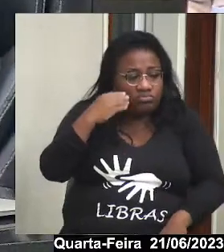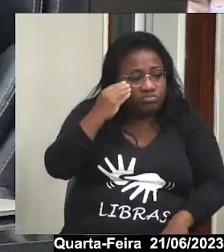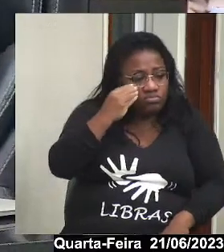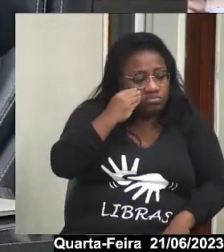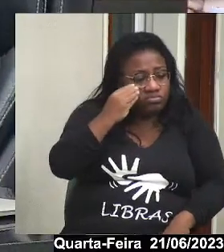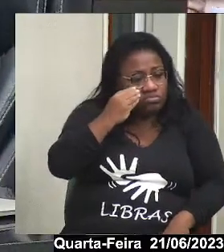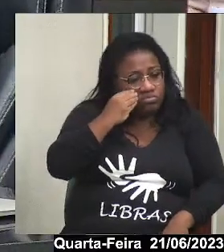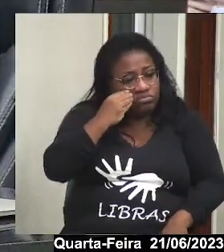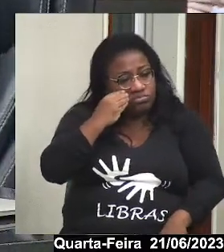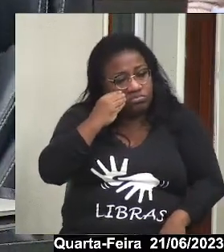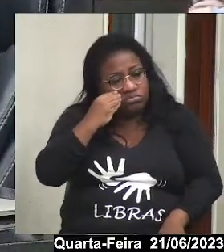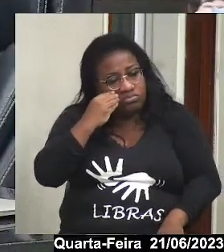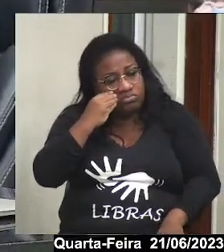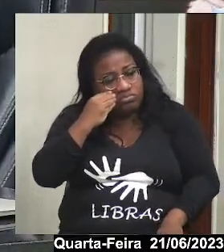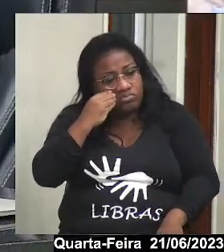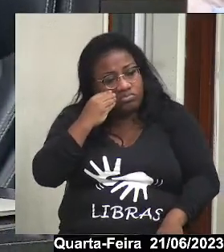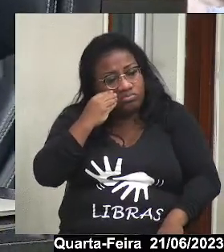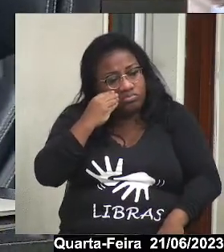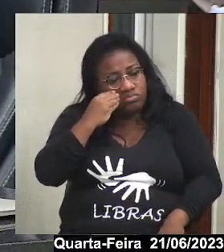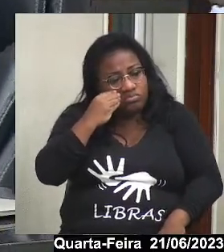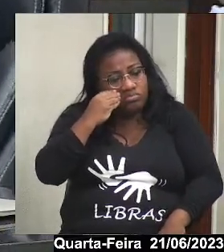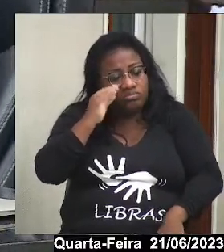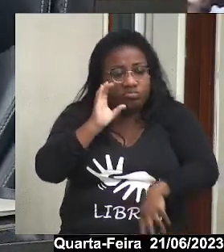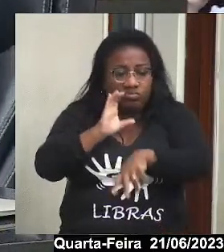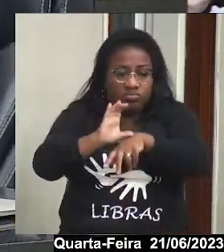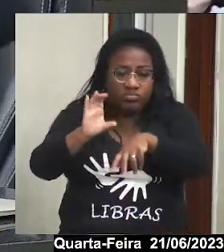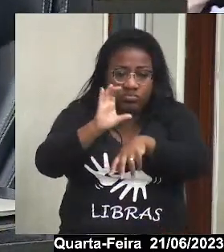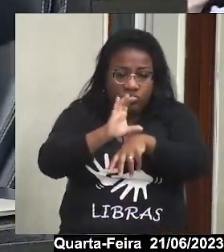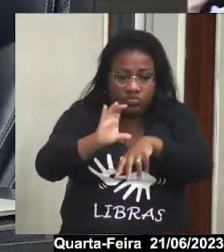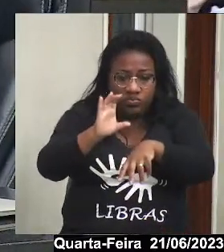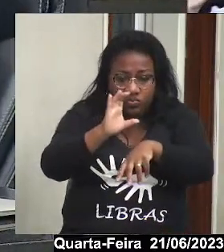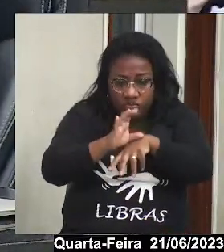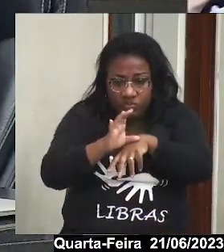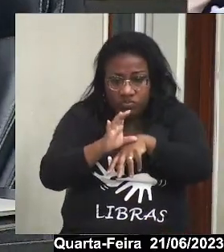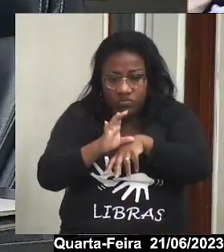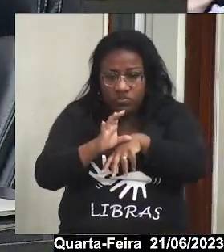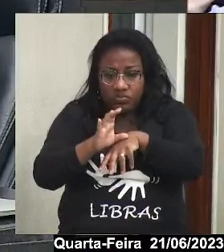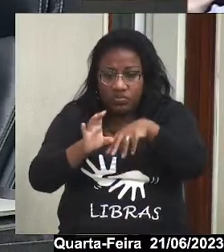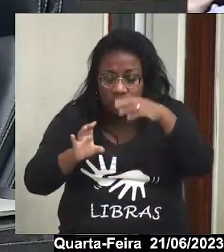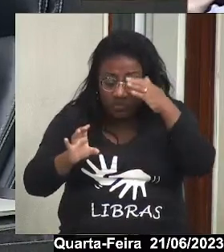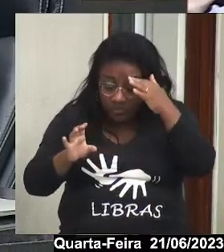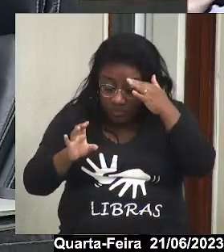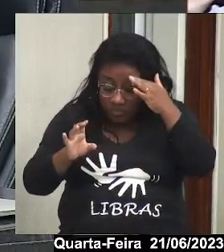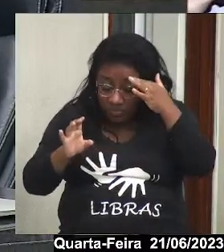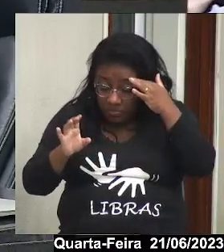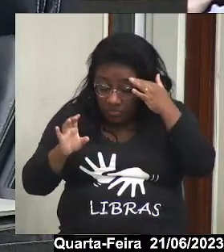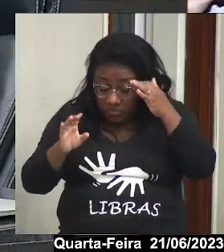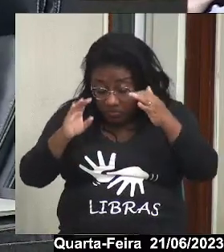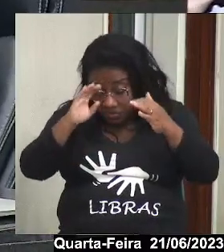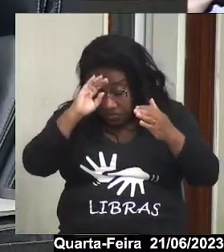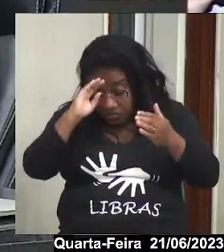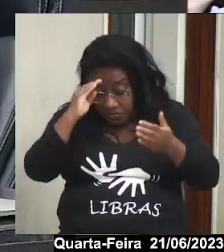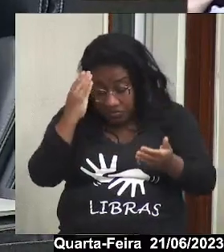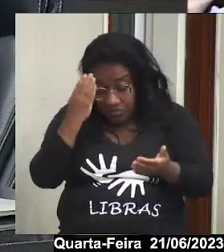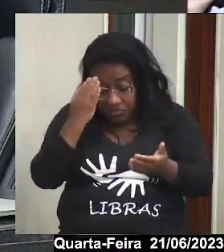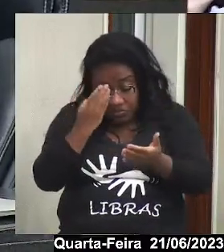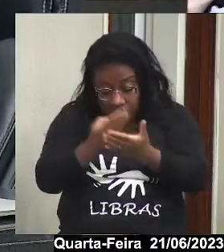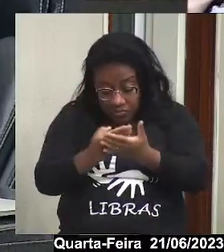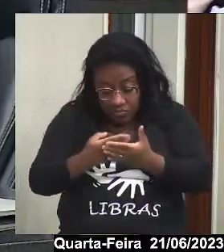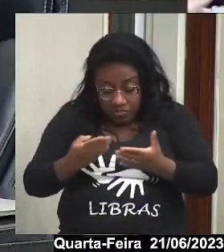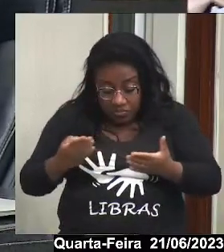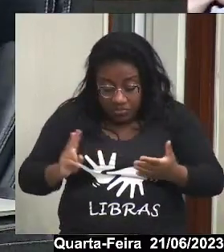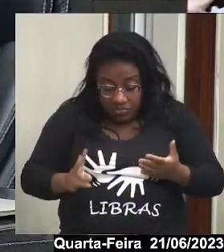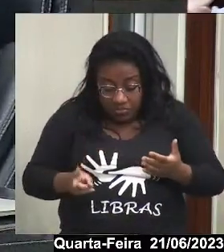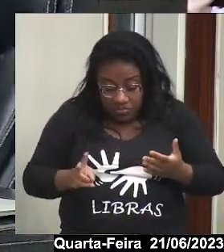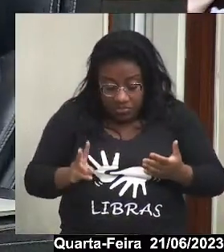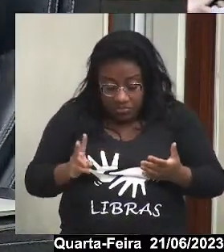vez, ele tem que procurar algum tipo de curso, né? Porque ele não dá mais para acreditar no vereador,